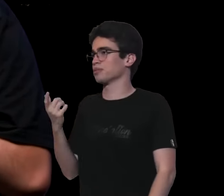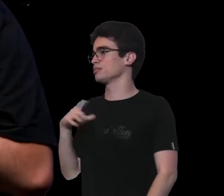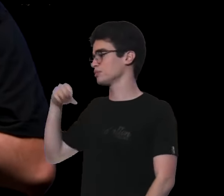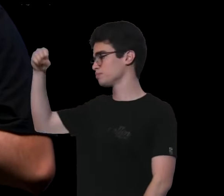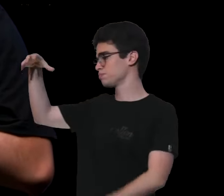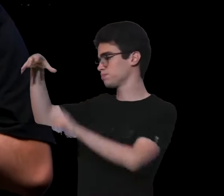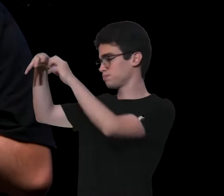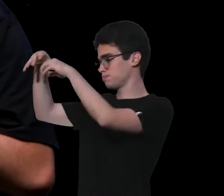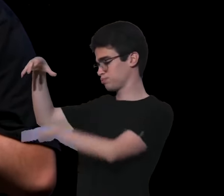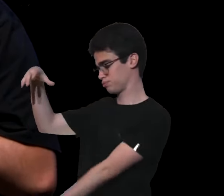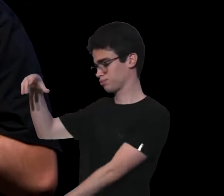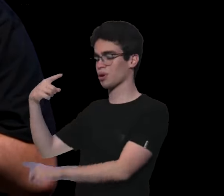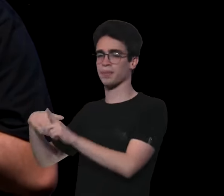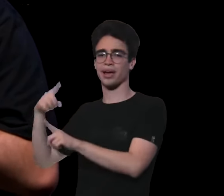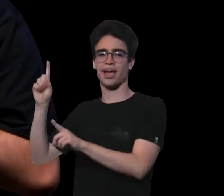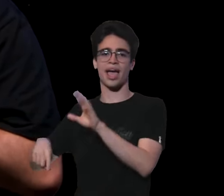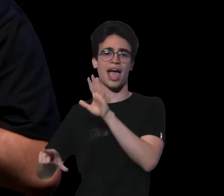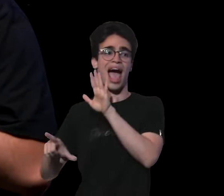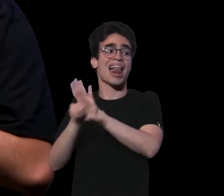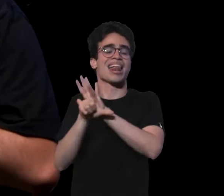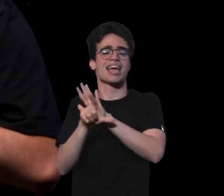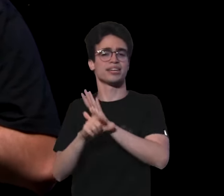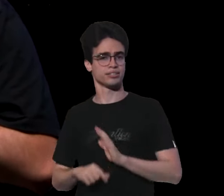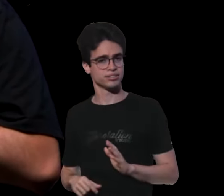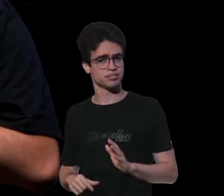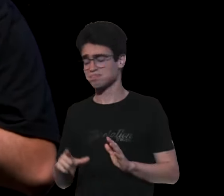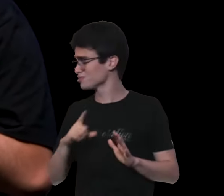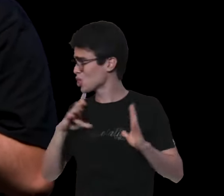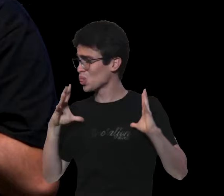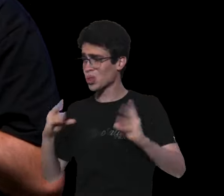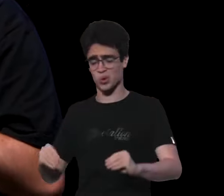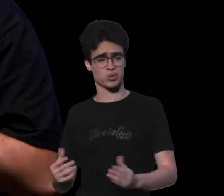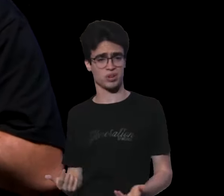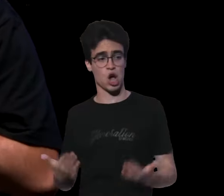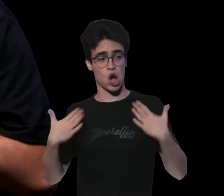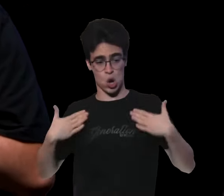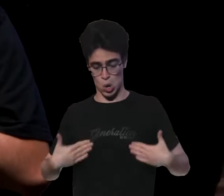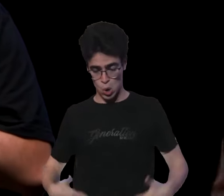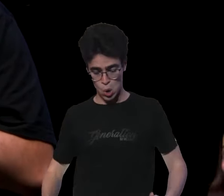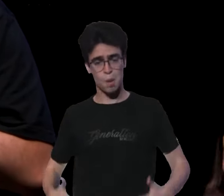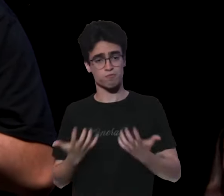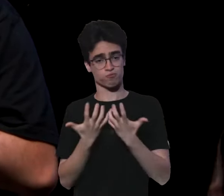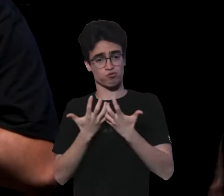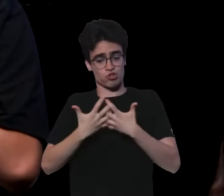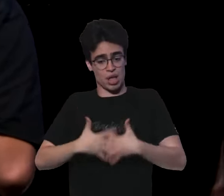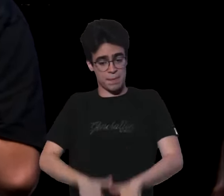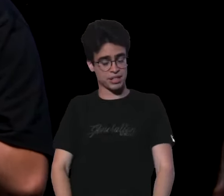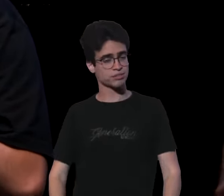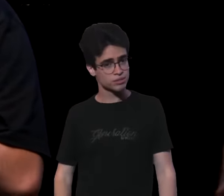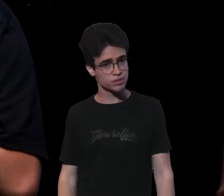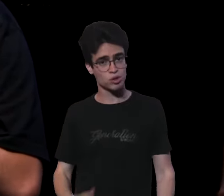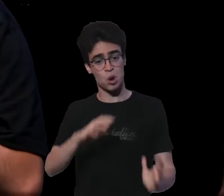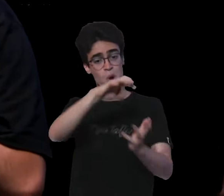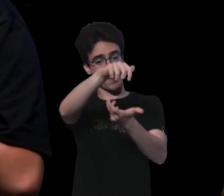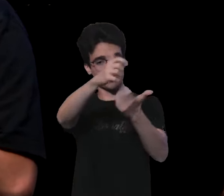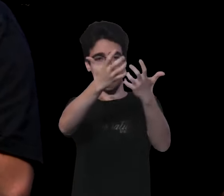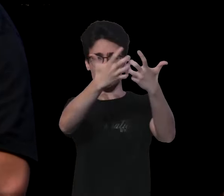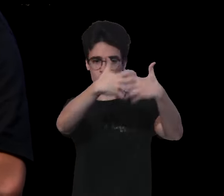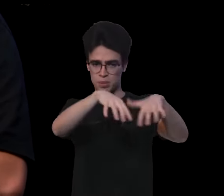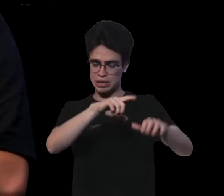tem a lei da gravidade. Tudo tem leis. O seu corpo tem um funcionamento. O mundo tem um funcionamento,